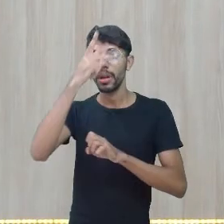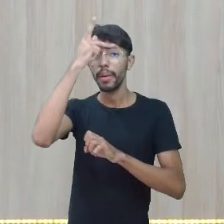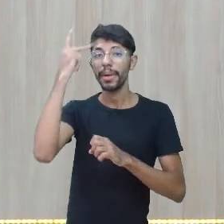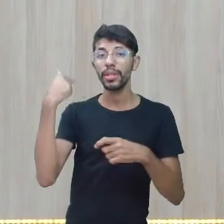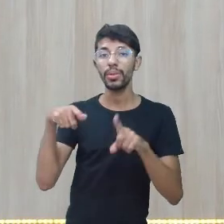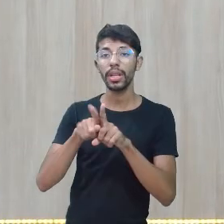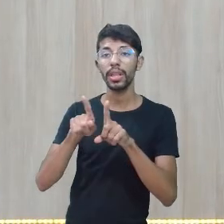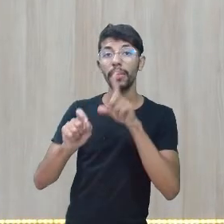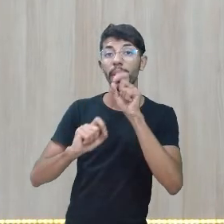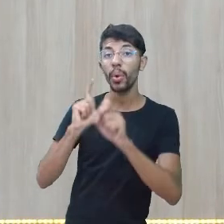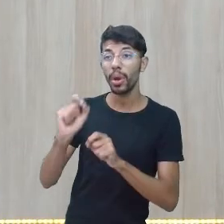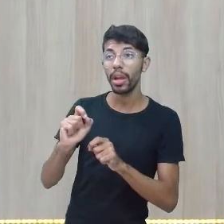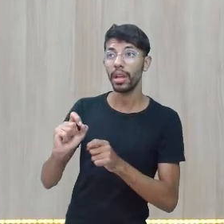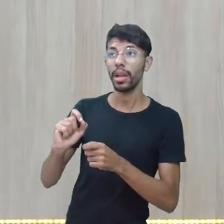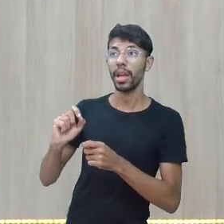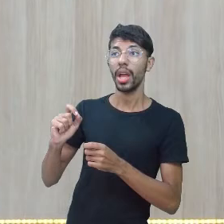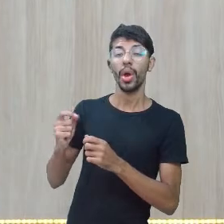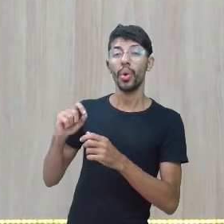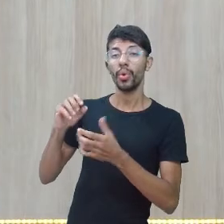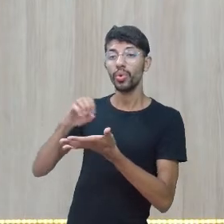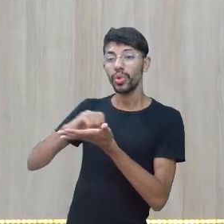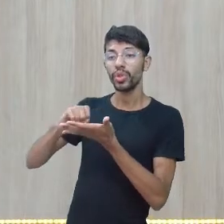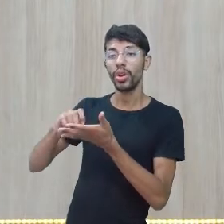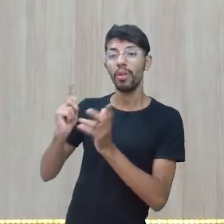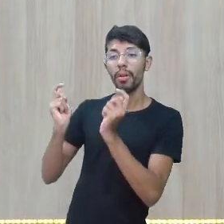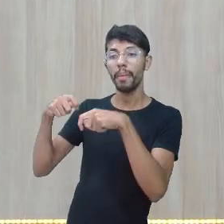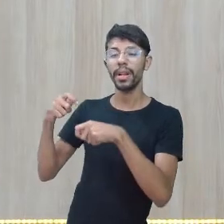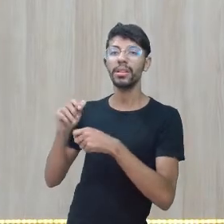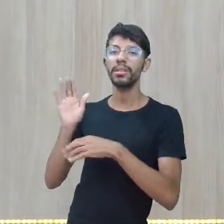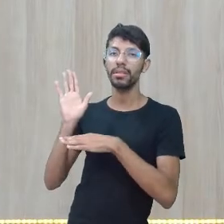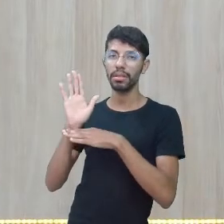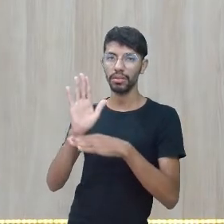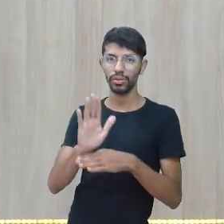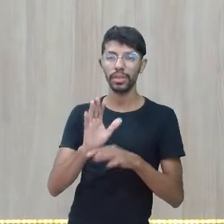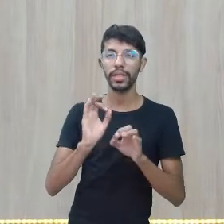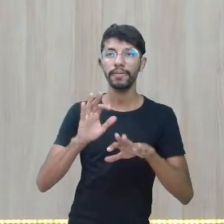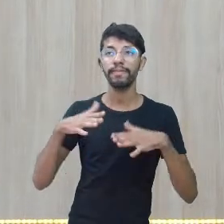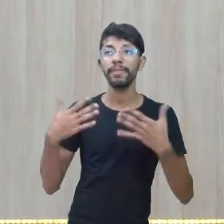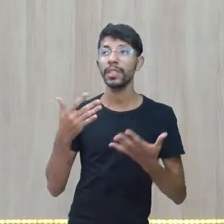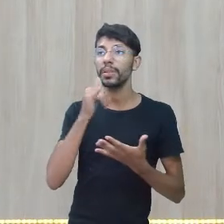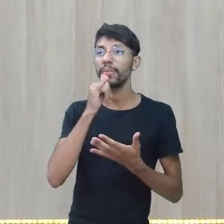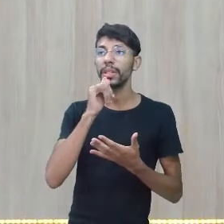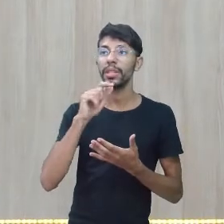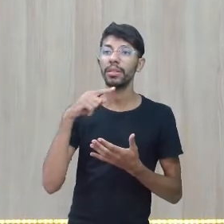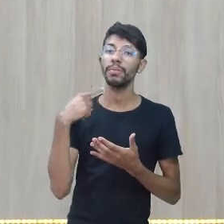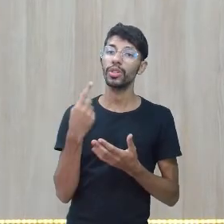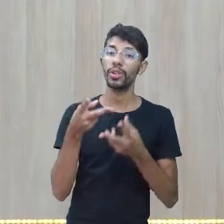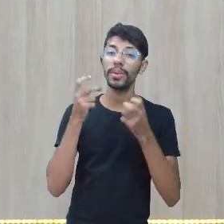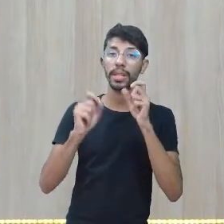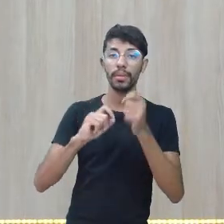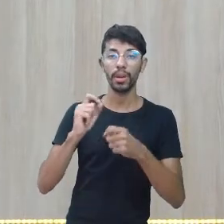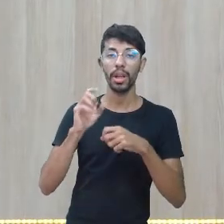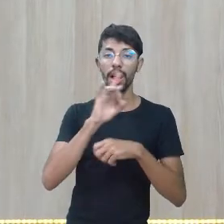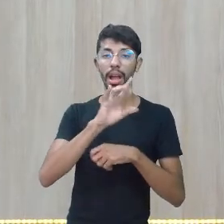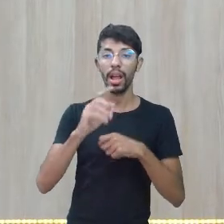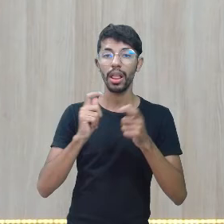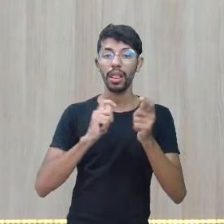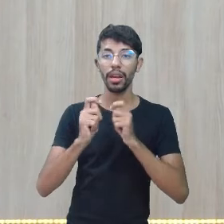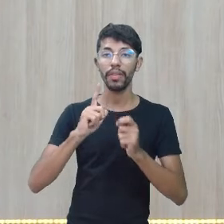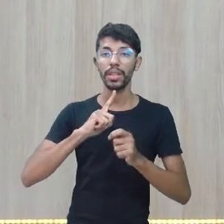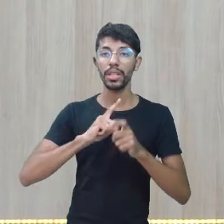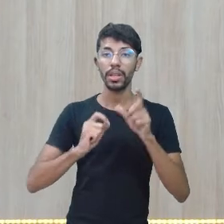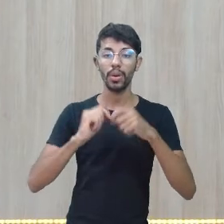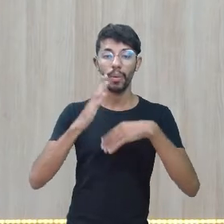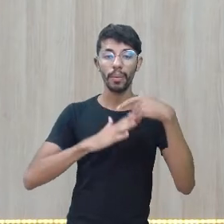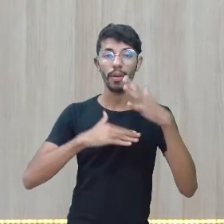que possam ajudá-los. Então, a gente percebe que cada entrevista é mediada por um profissional competente que possa aí